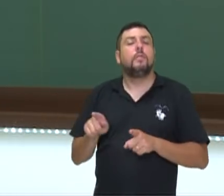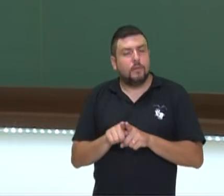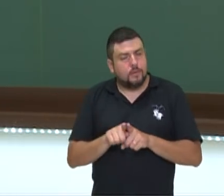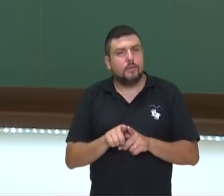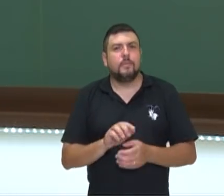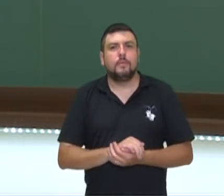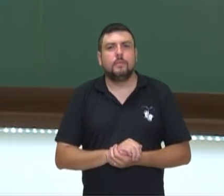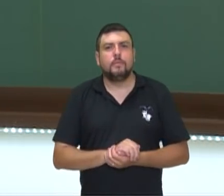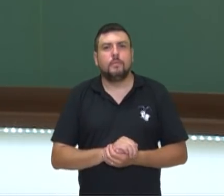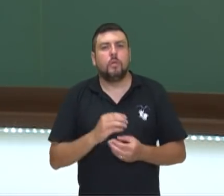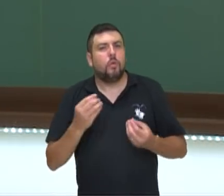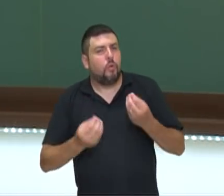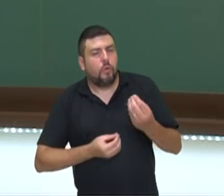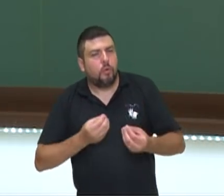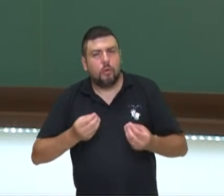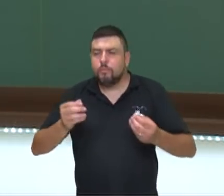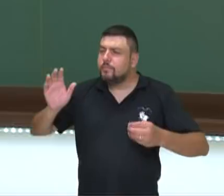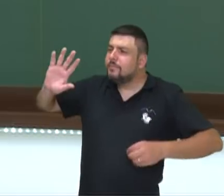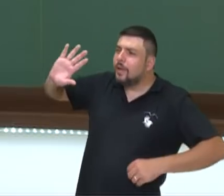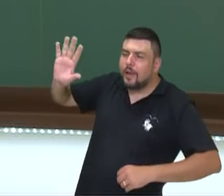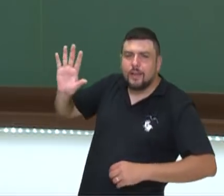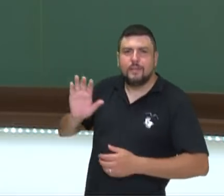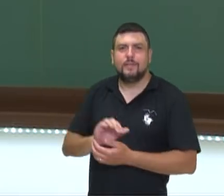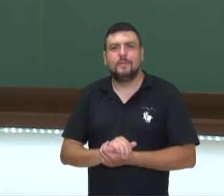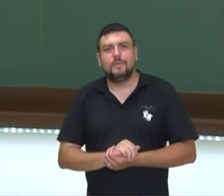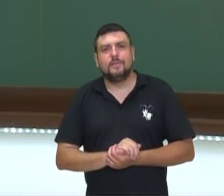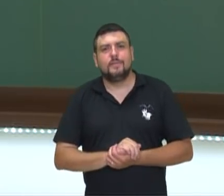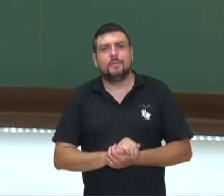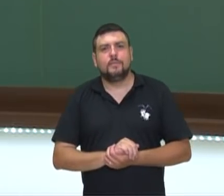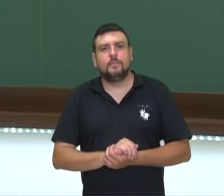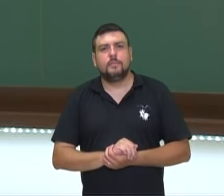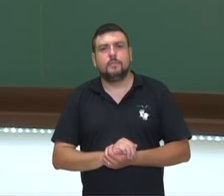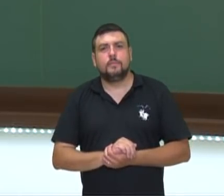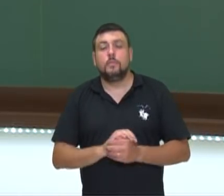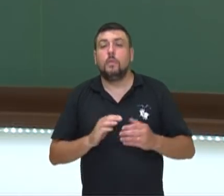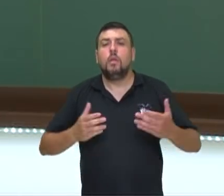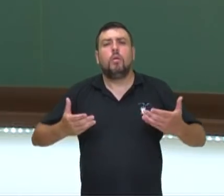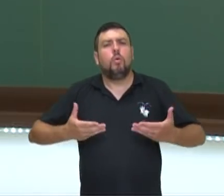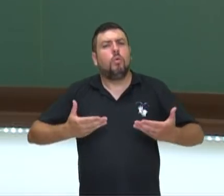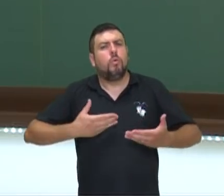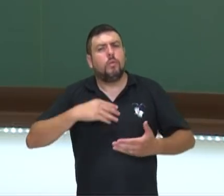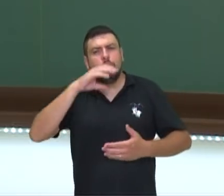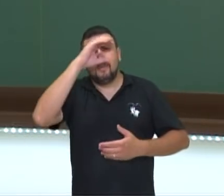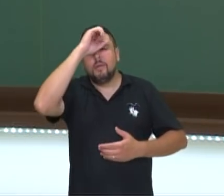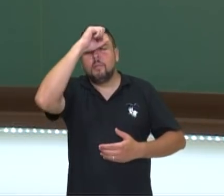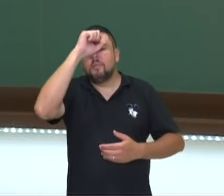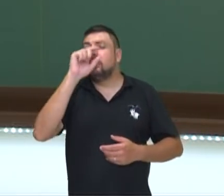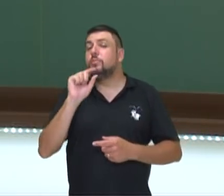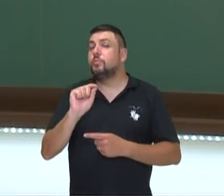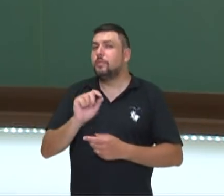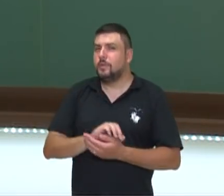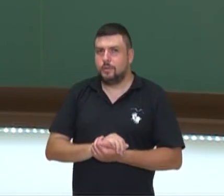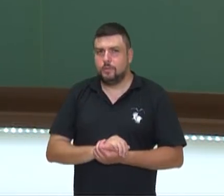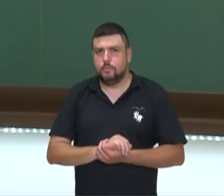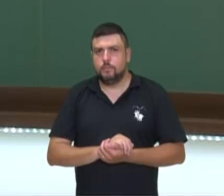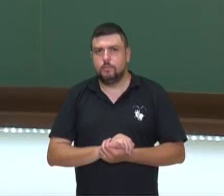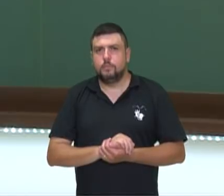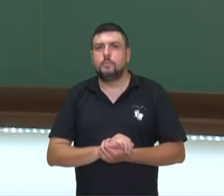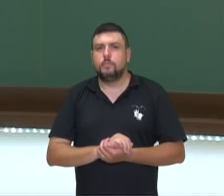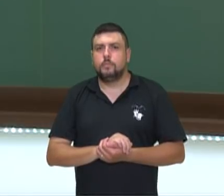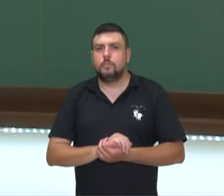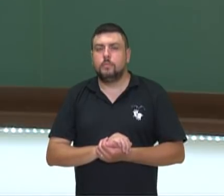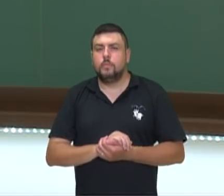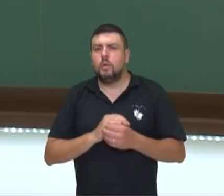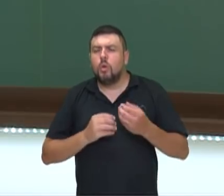Na hora de falar tchau e tudo mais, tá ok? Daí, o que, que nós iremos aprender? Nós iremos identificar a presença da